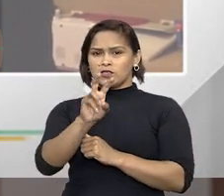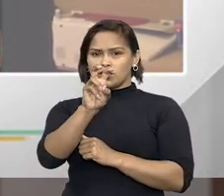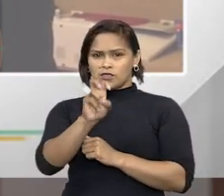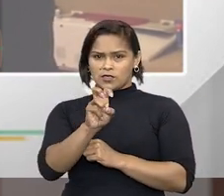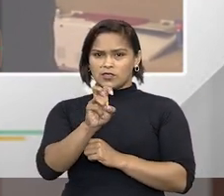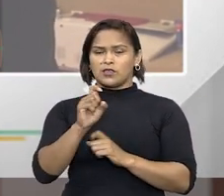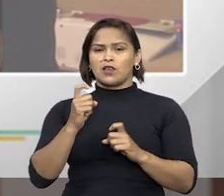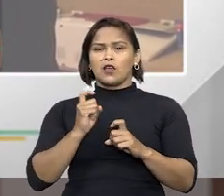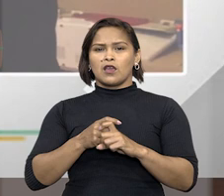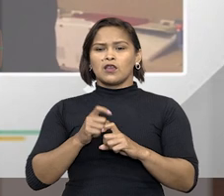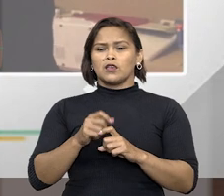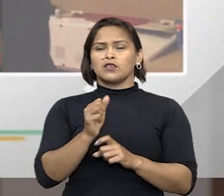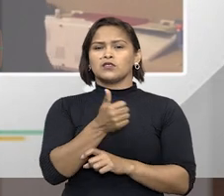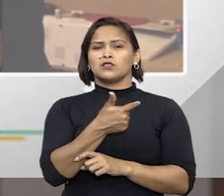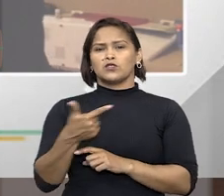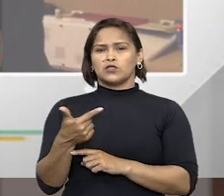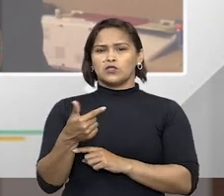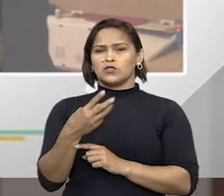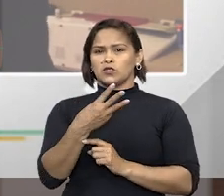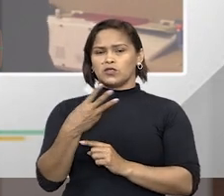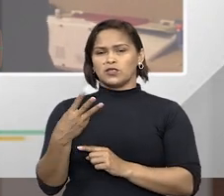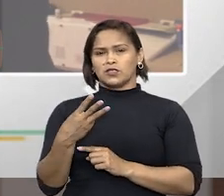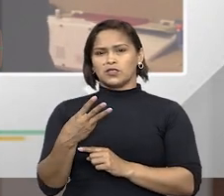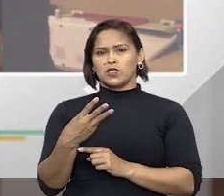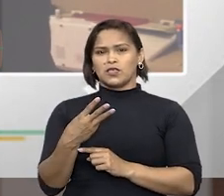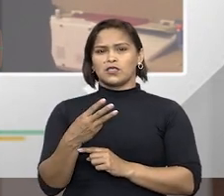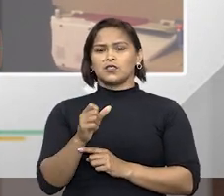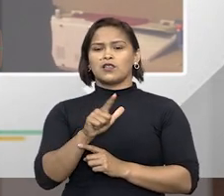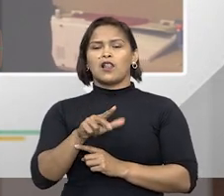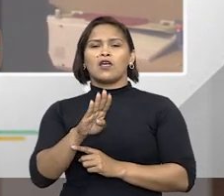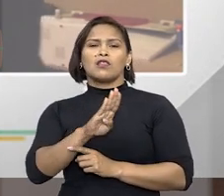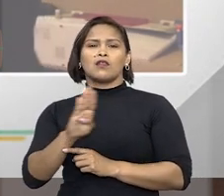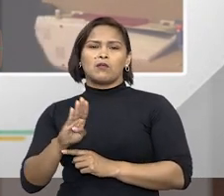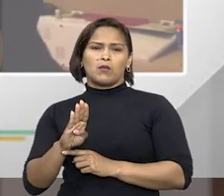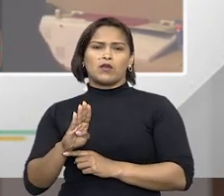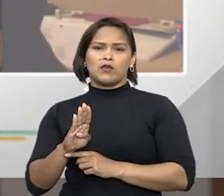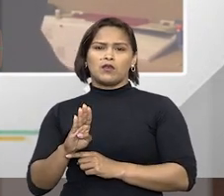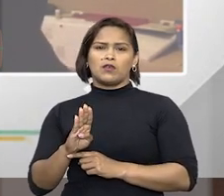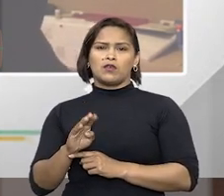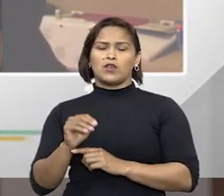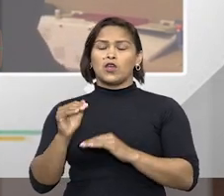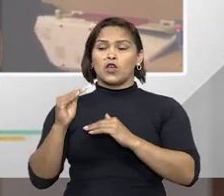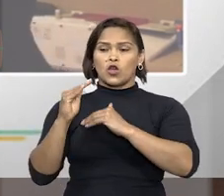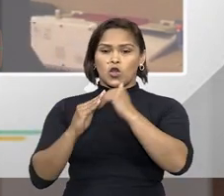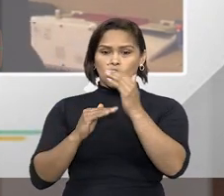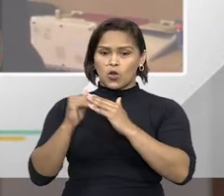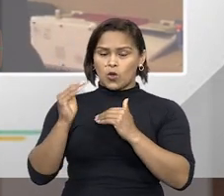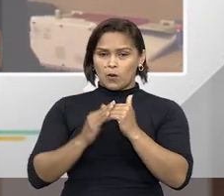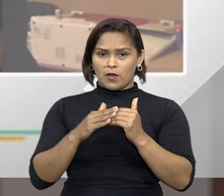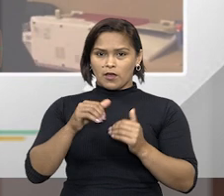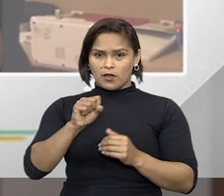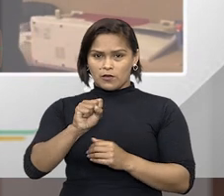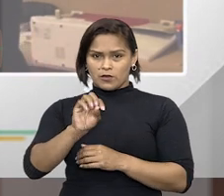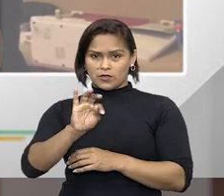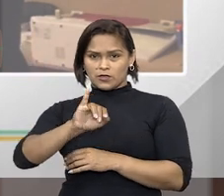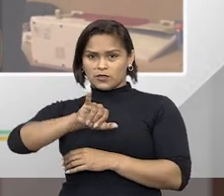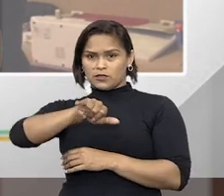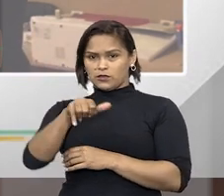letra, inciso 3, na letra B, né, compete ao Superior Tribunal de Justiça